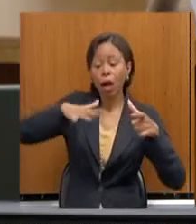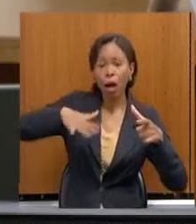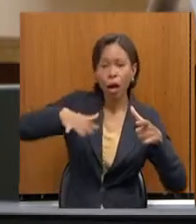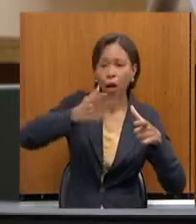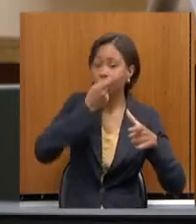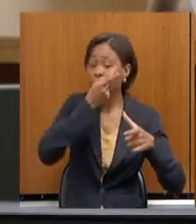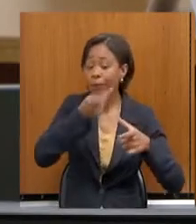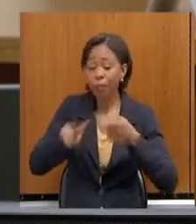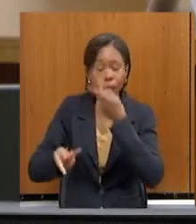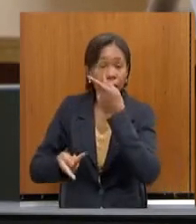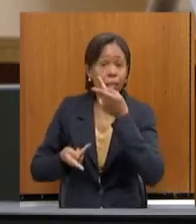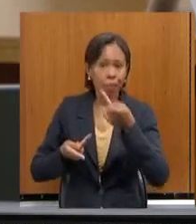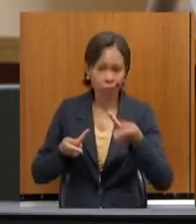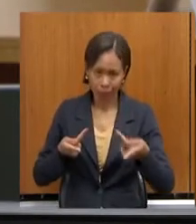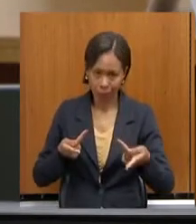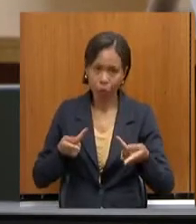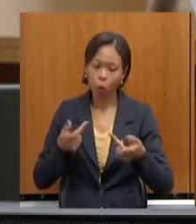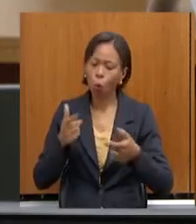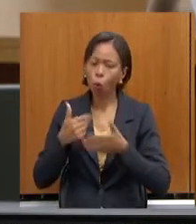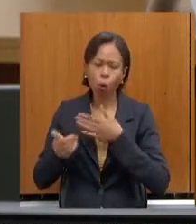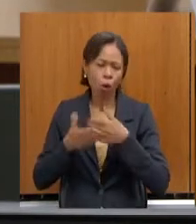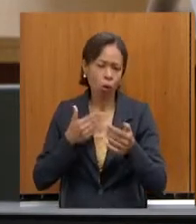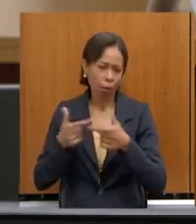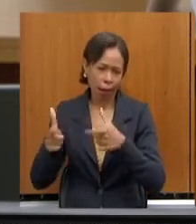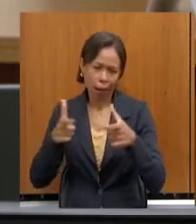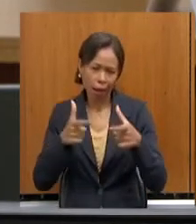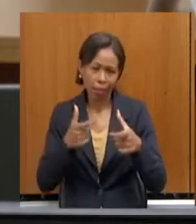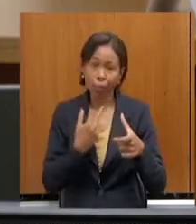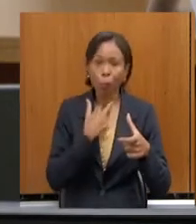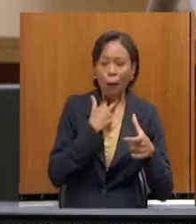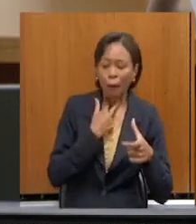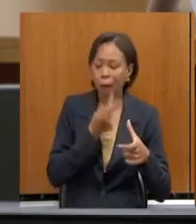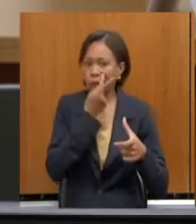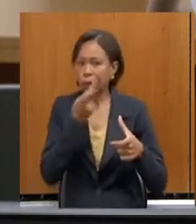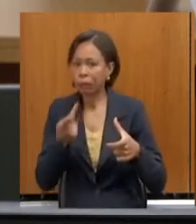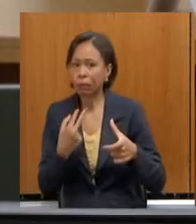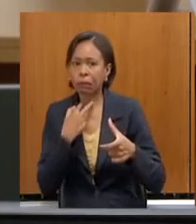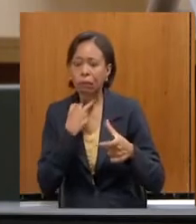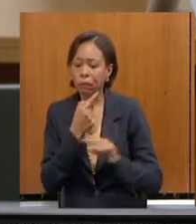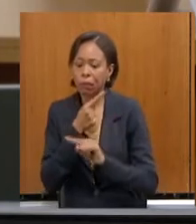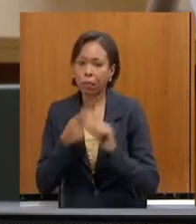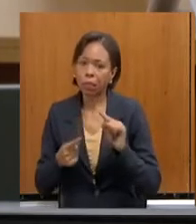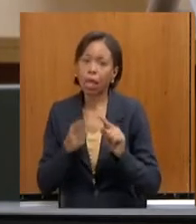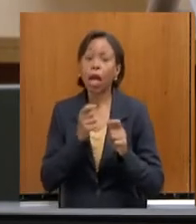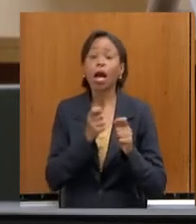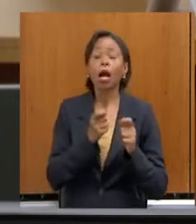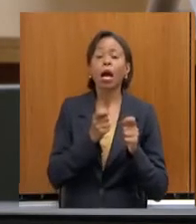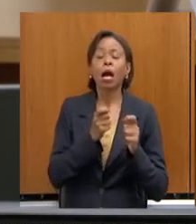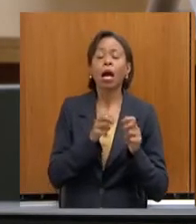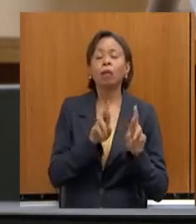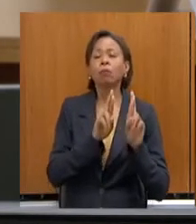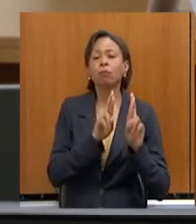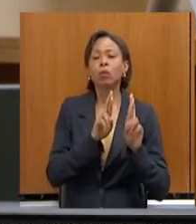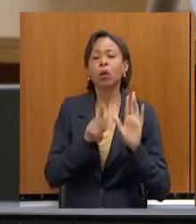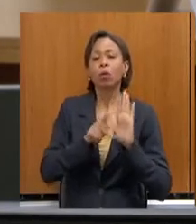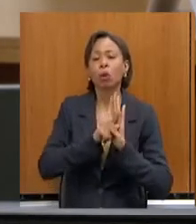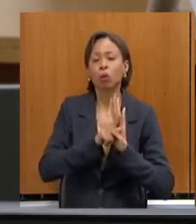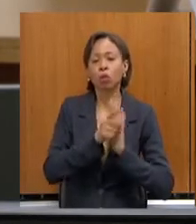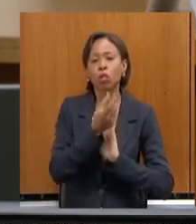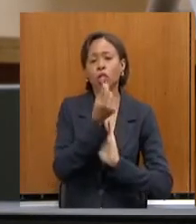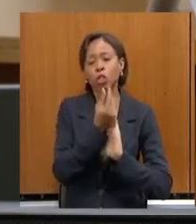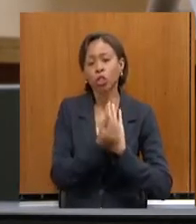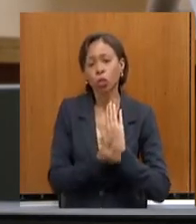toda a área de não visitação pública restrito de visitação continua sendo gerenciado com recursos do estado